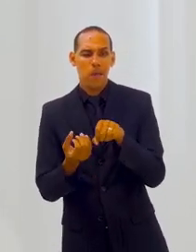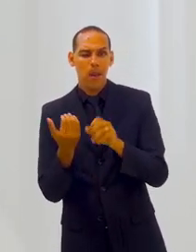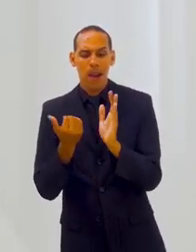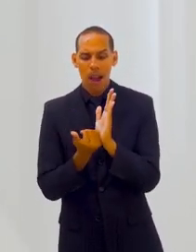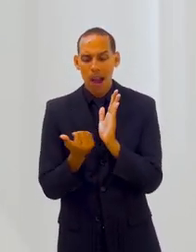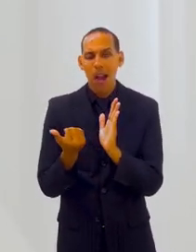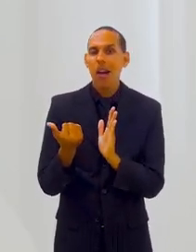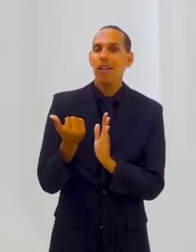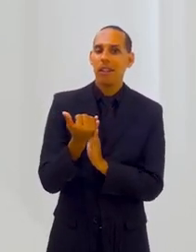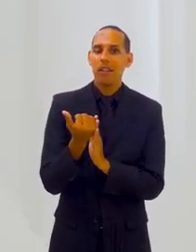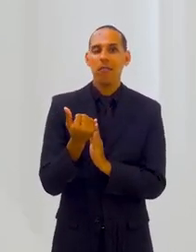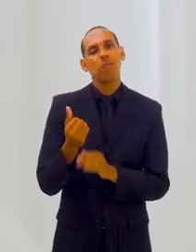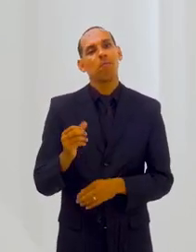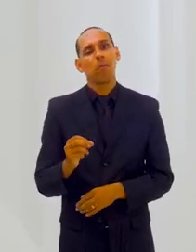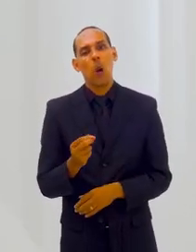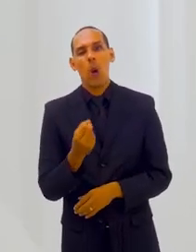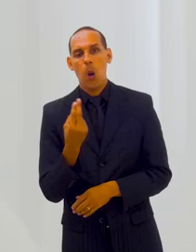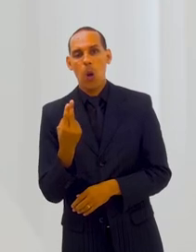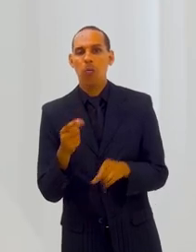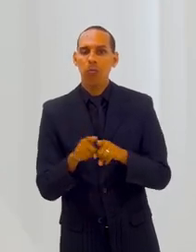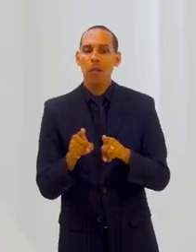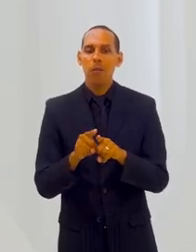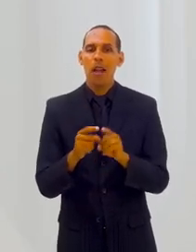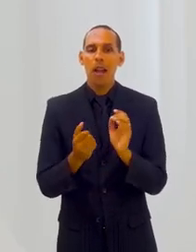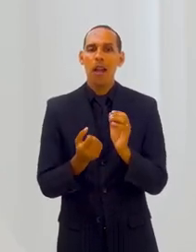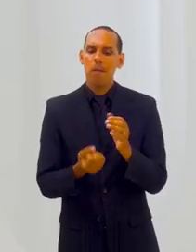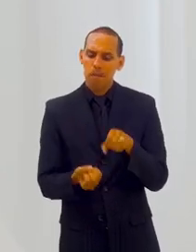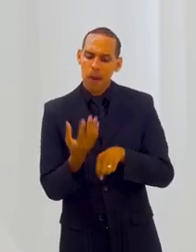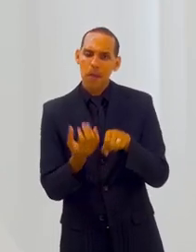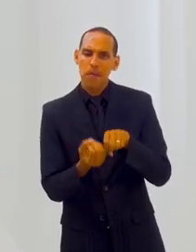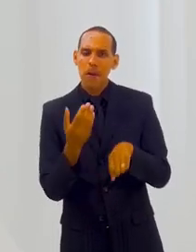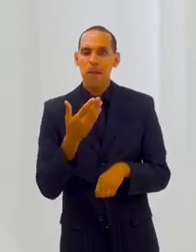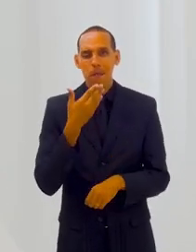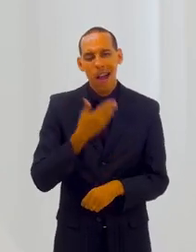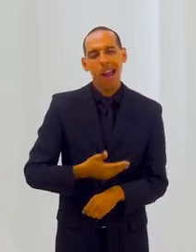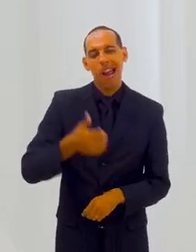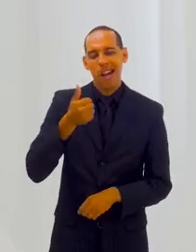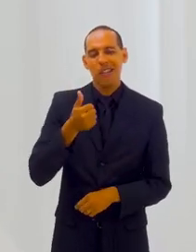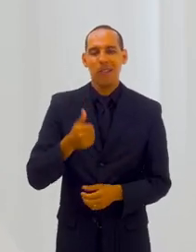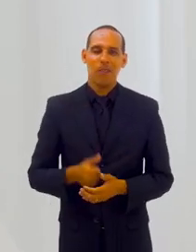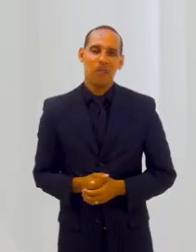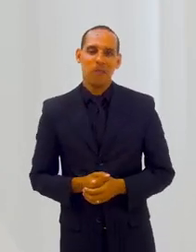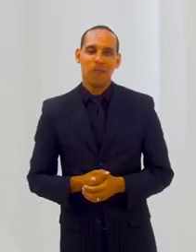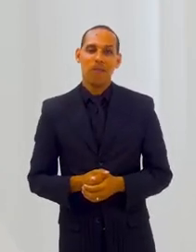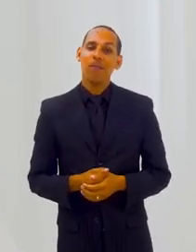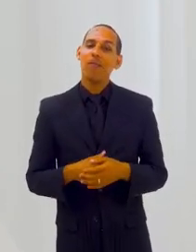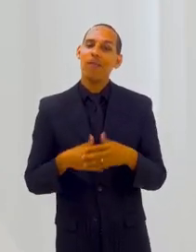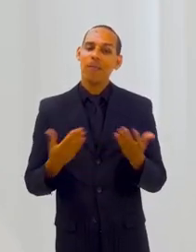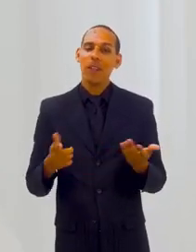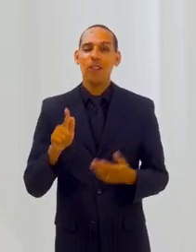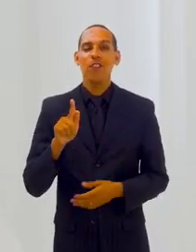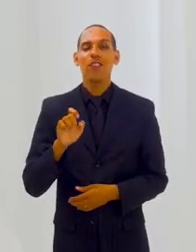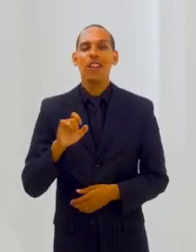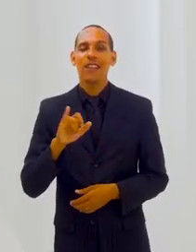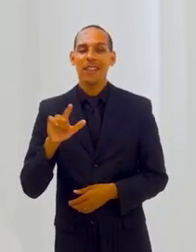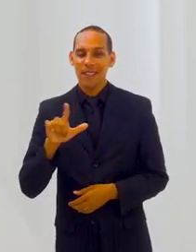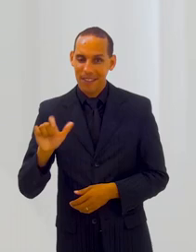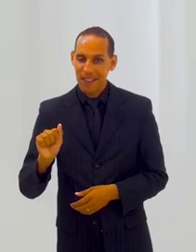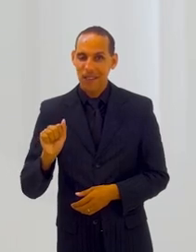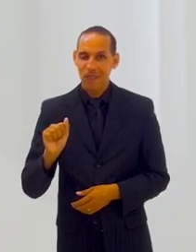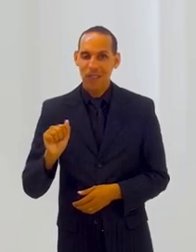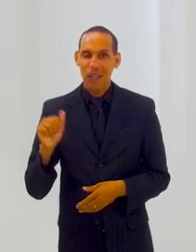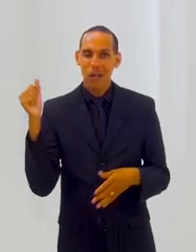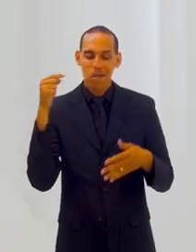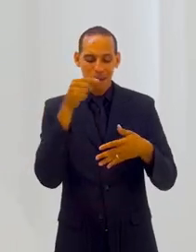gerado ou da melhoria da produtividade. Então, Geisa, é